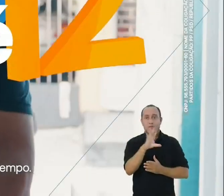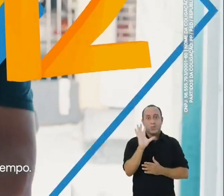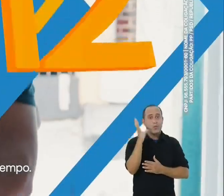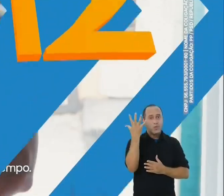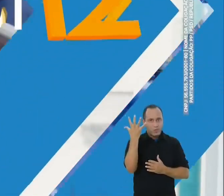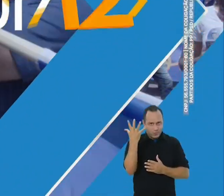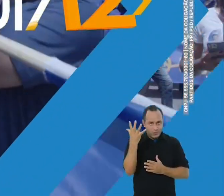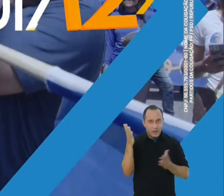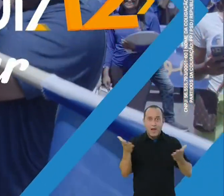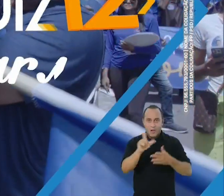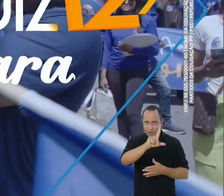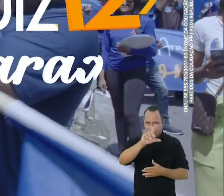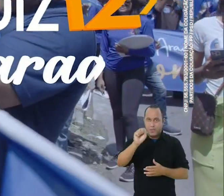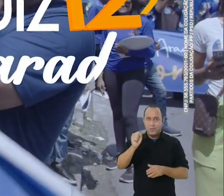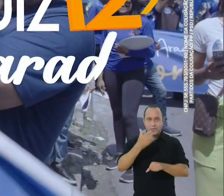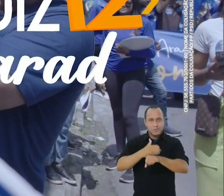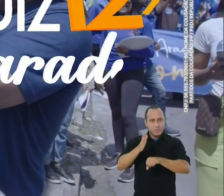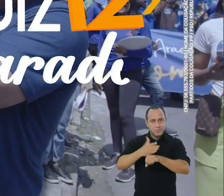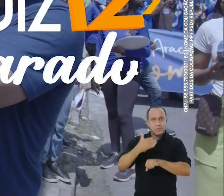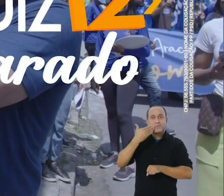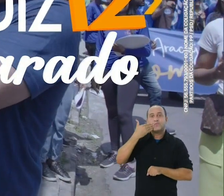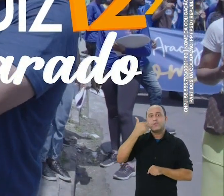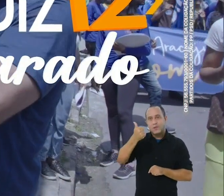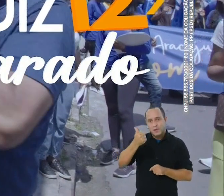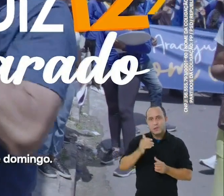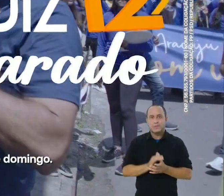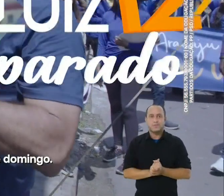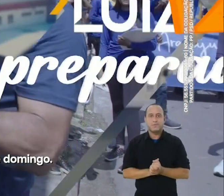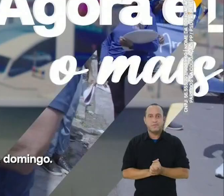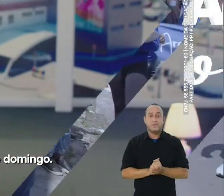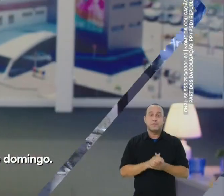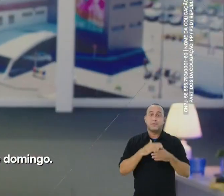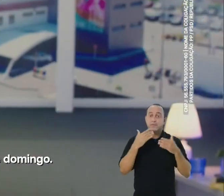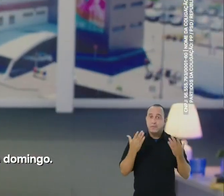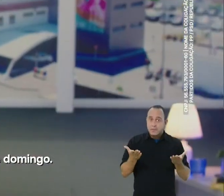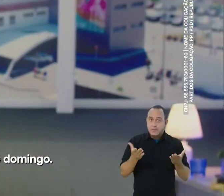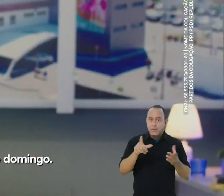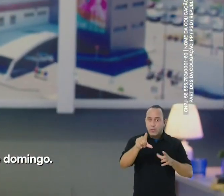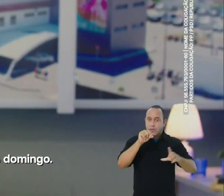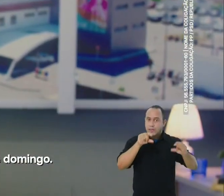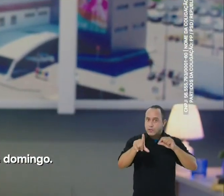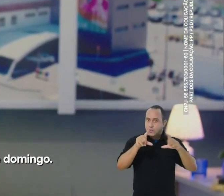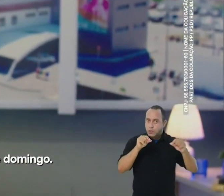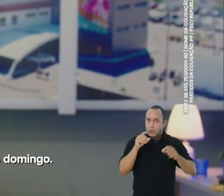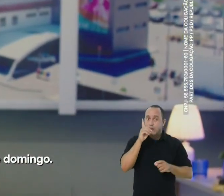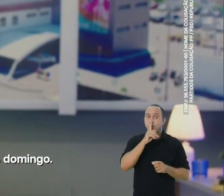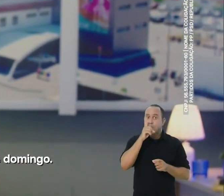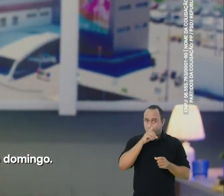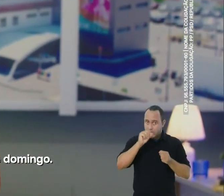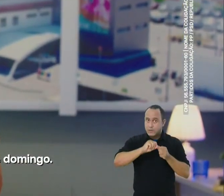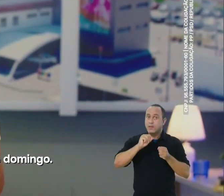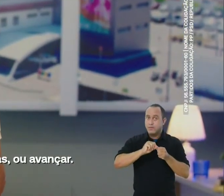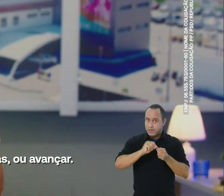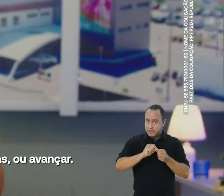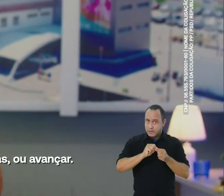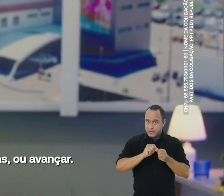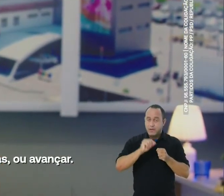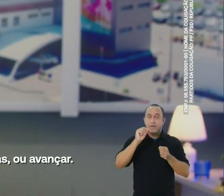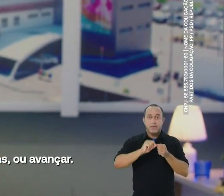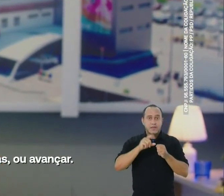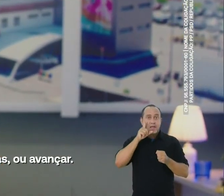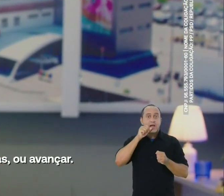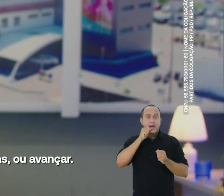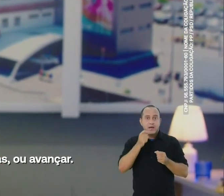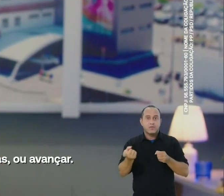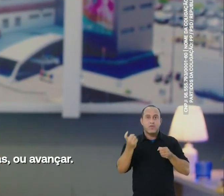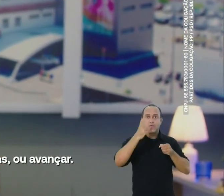tempo. Agora é Luiz, o mais preparado. É essa a escolha que você precisa fazer neste domingo. Fazer